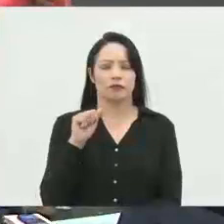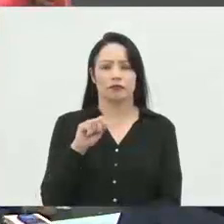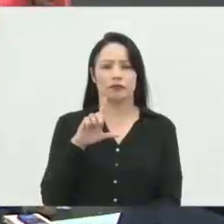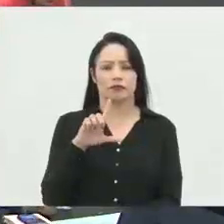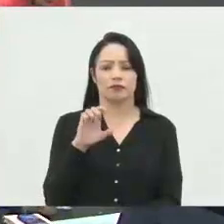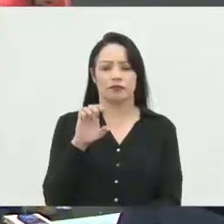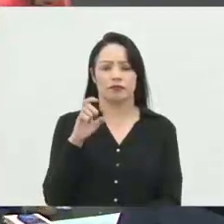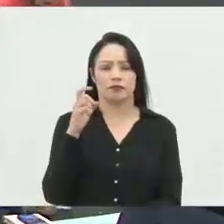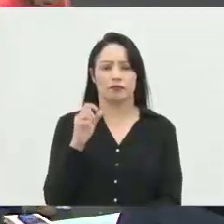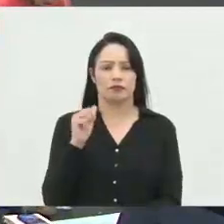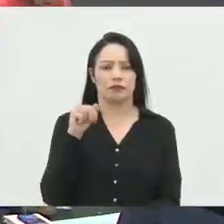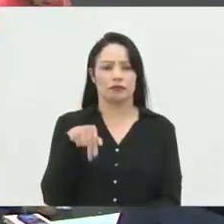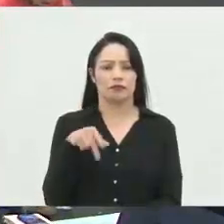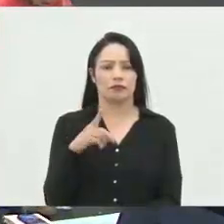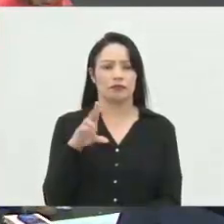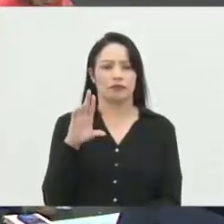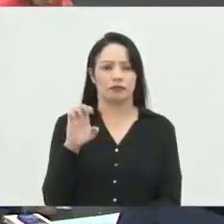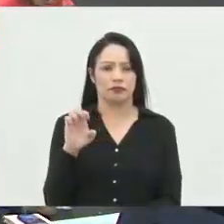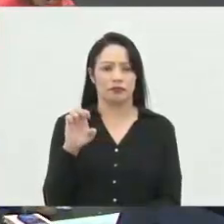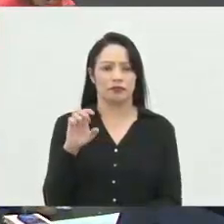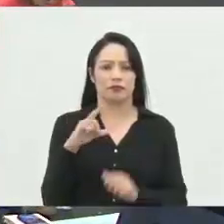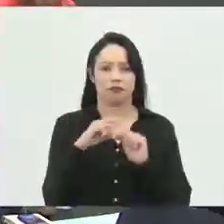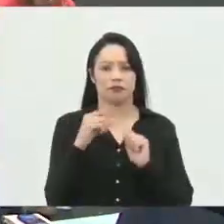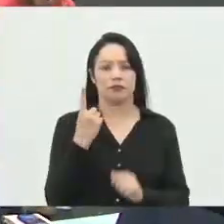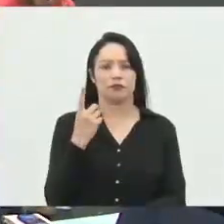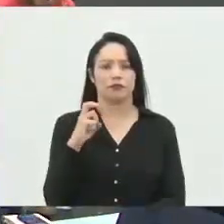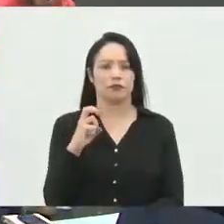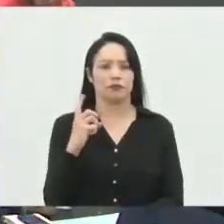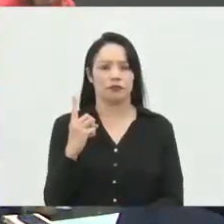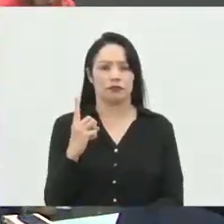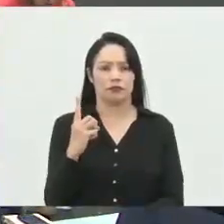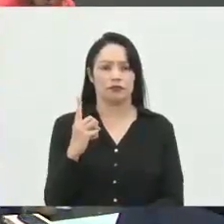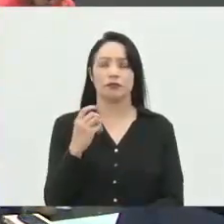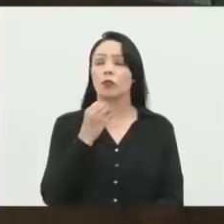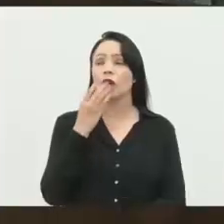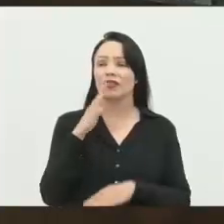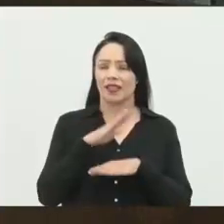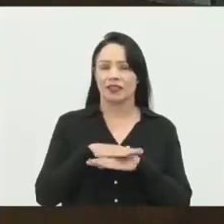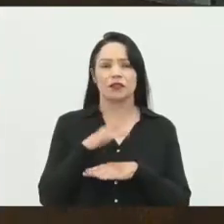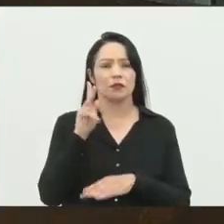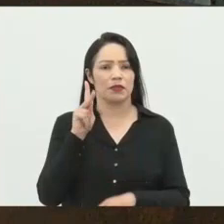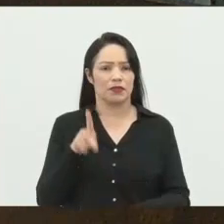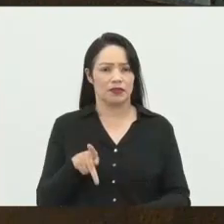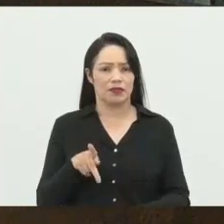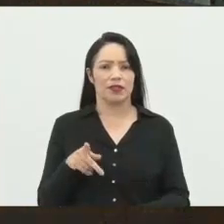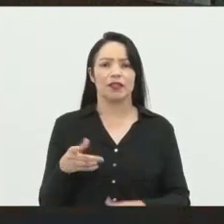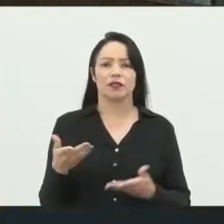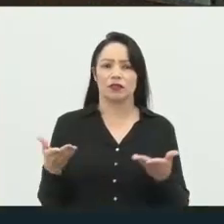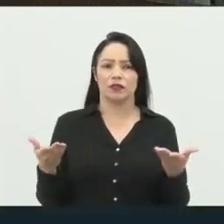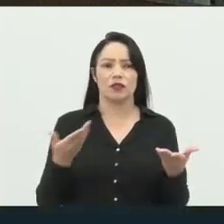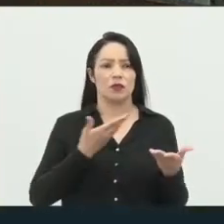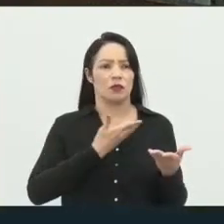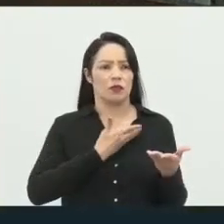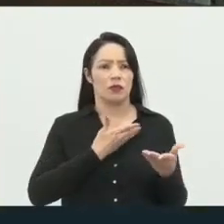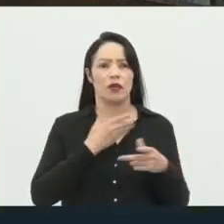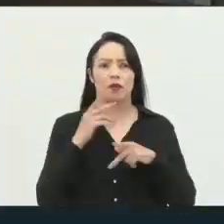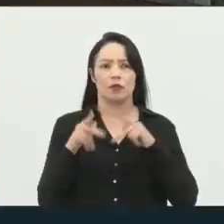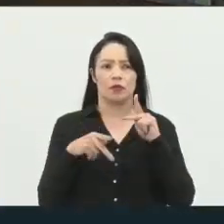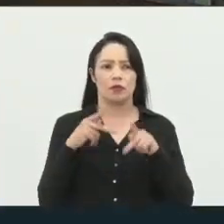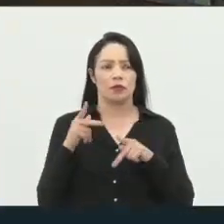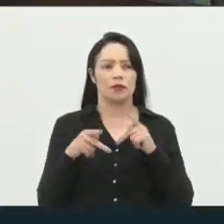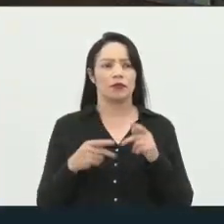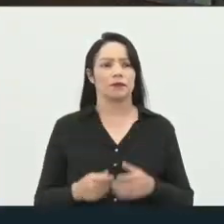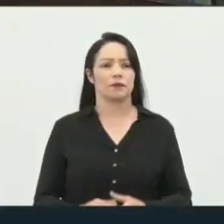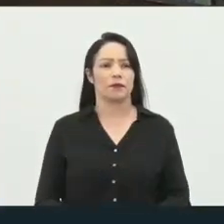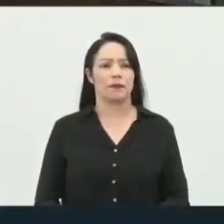dentista pelo artigo 15151 Vereador obrigado boa tarde Presidente novos pais povo presente povo que nos assiste